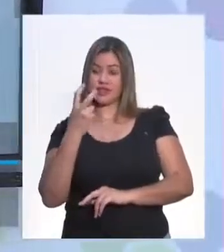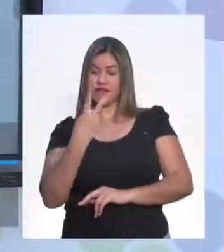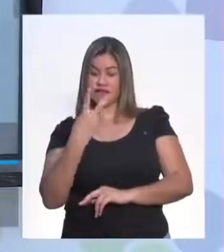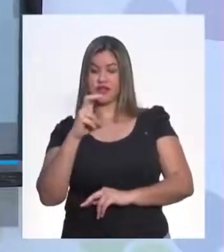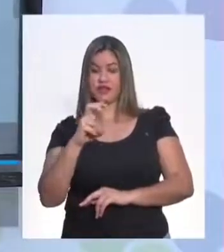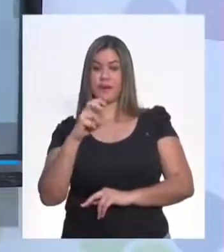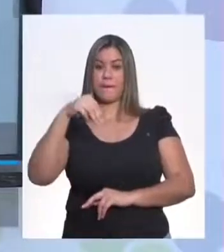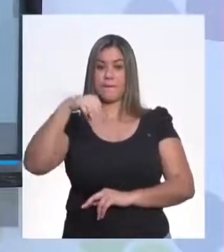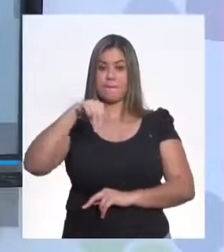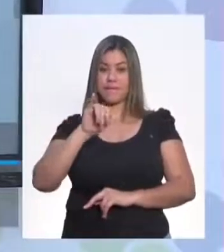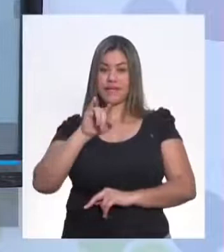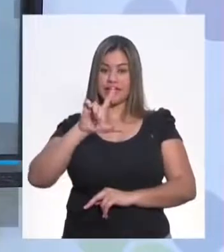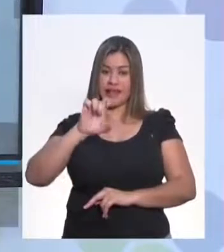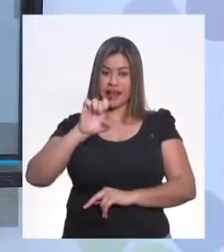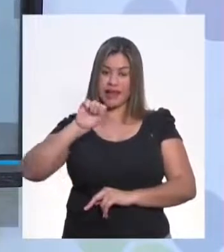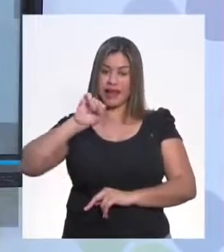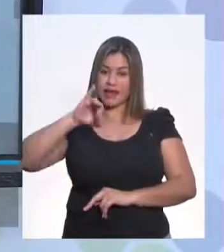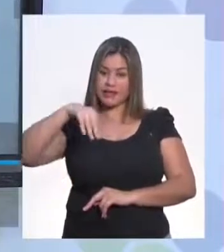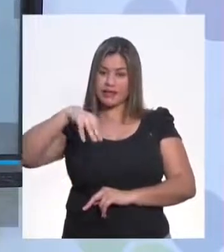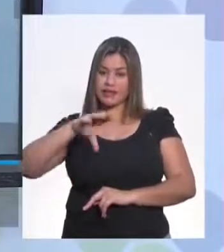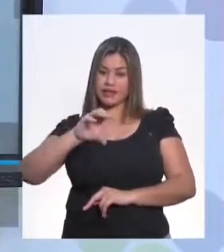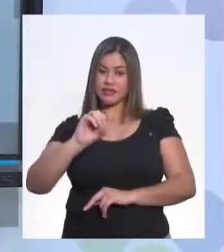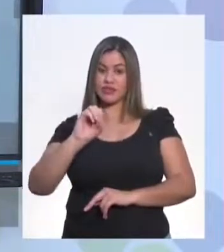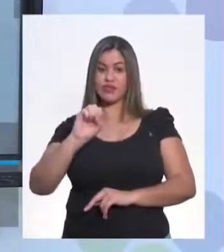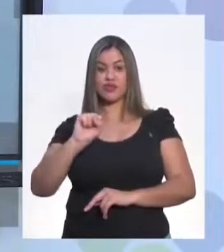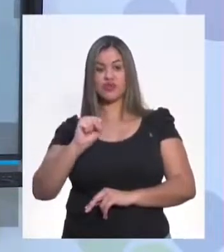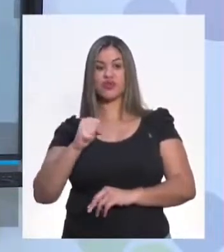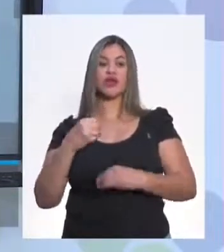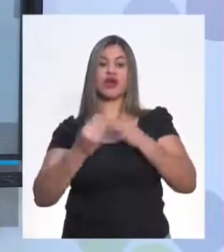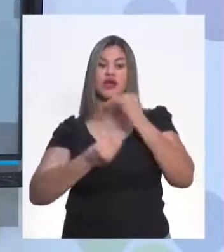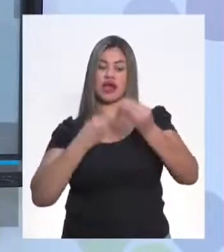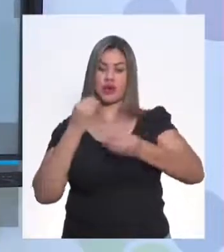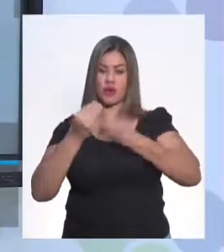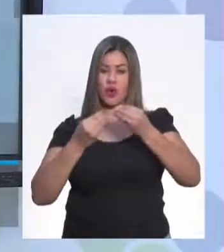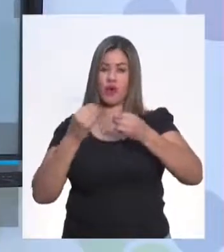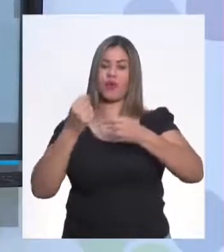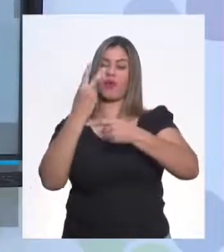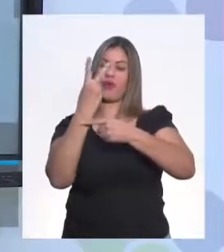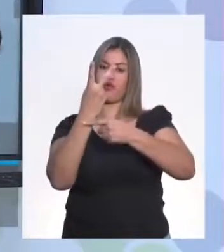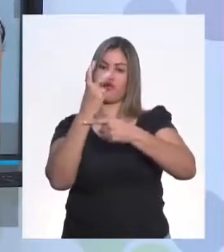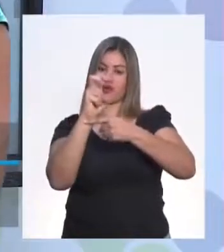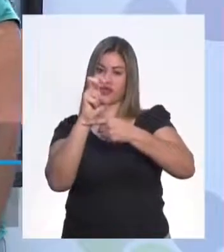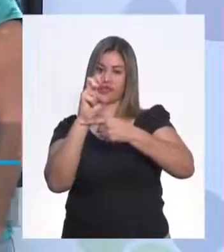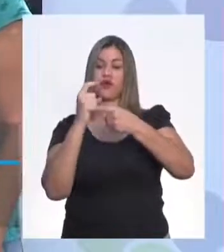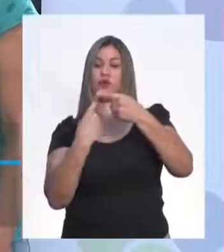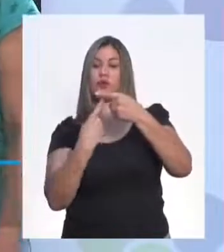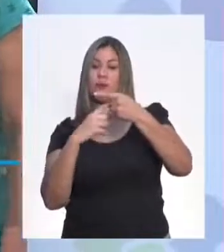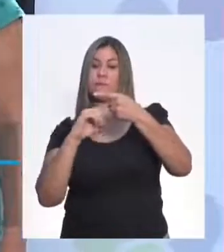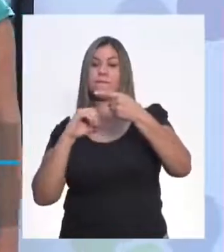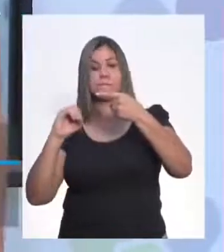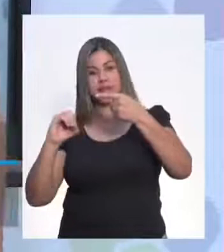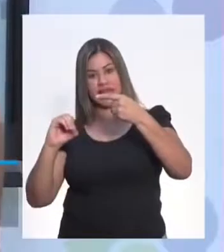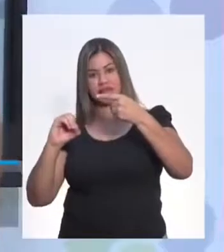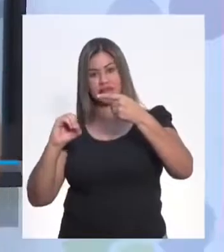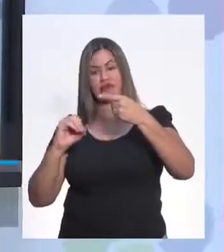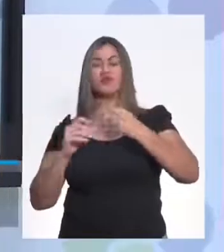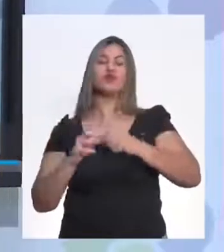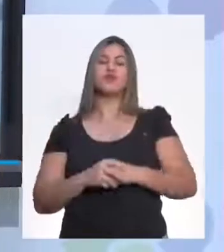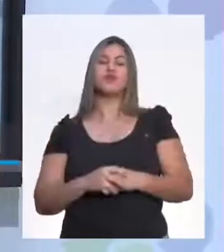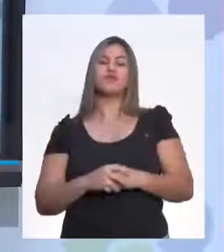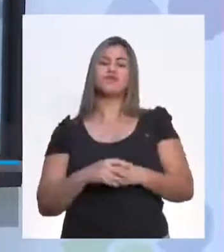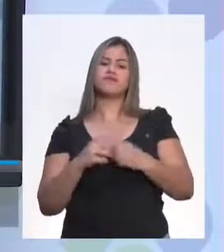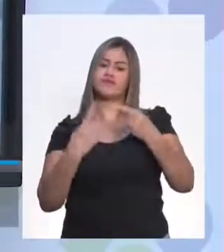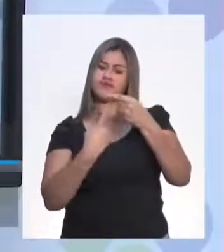na fração decimal, 25 milésimos. Muito bem. 1000